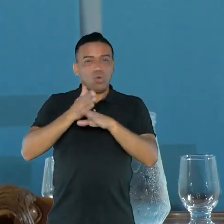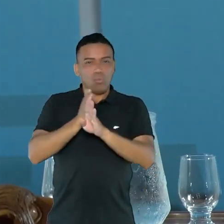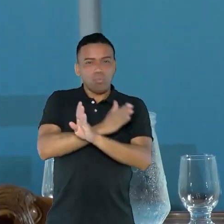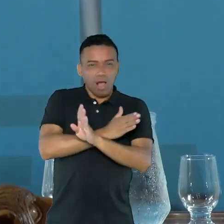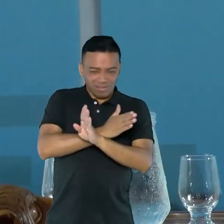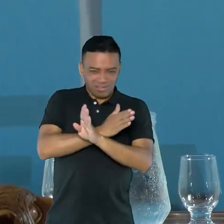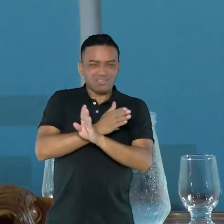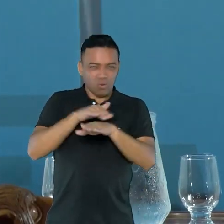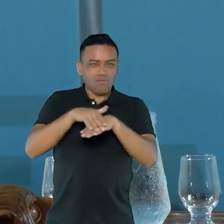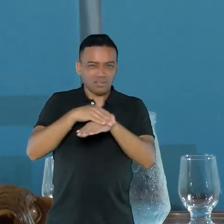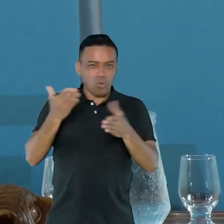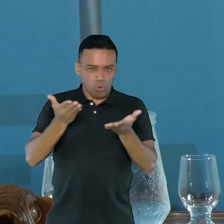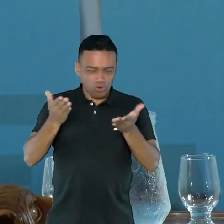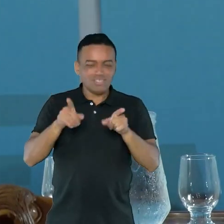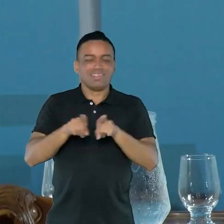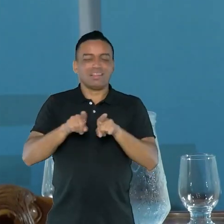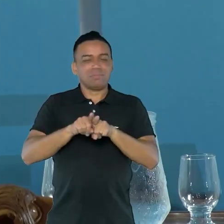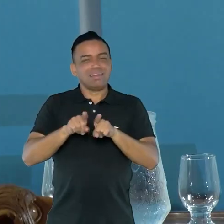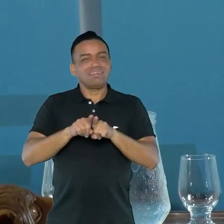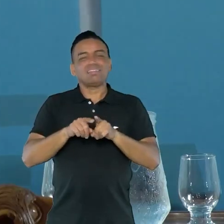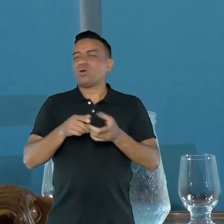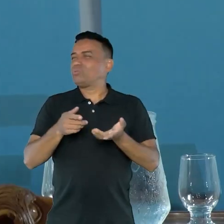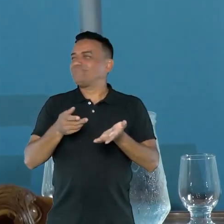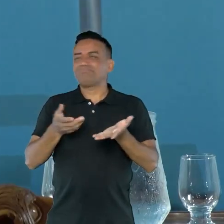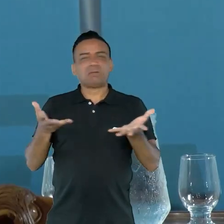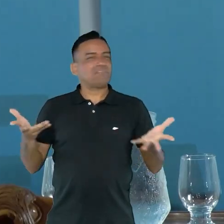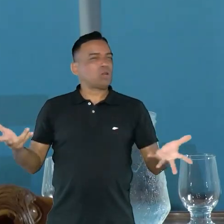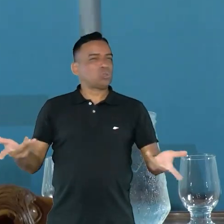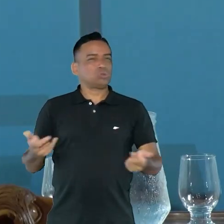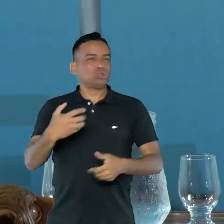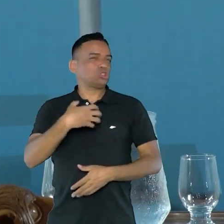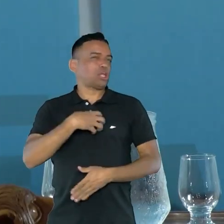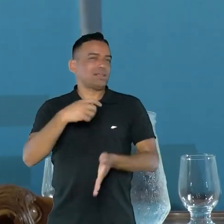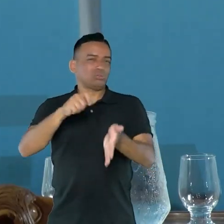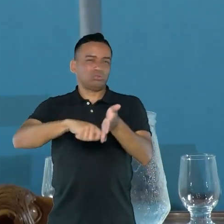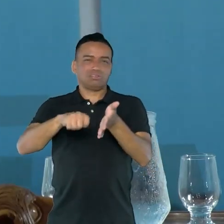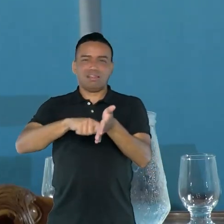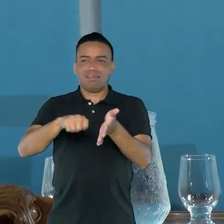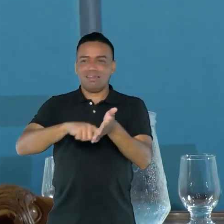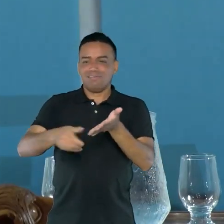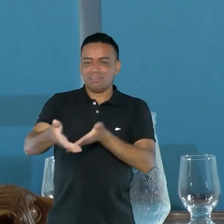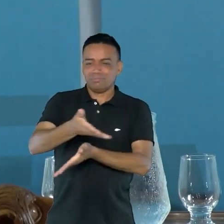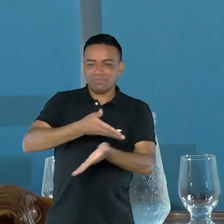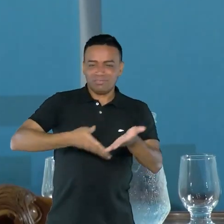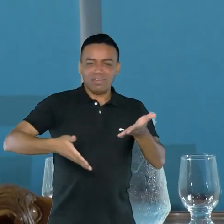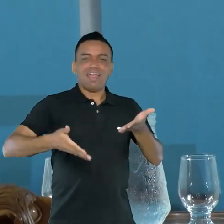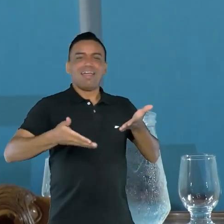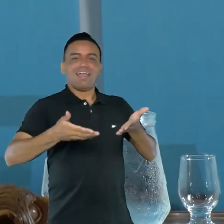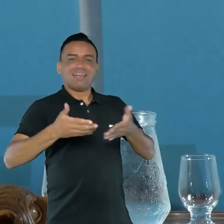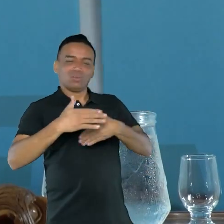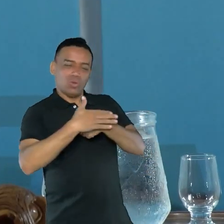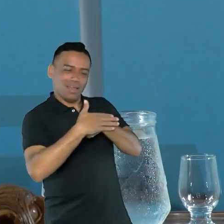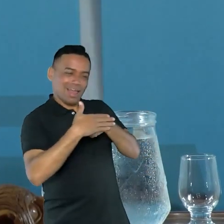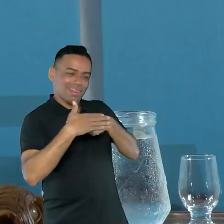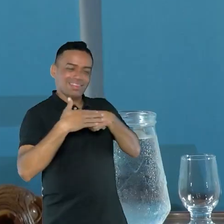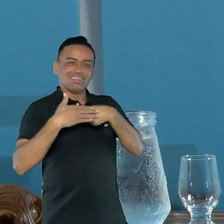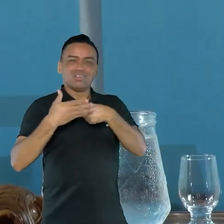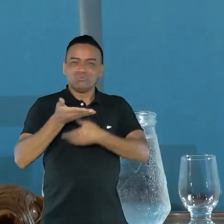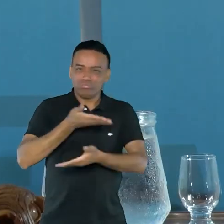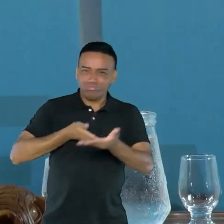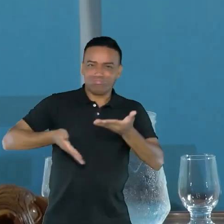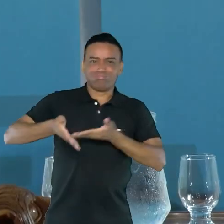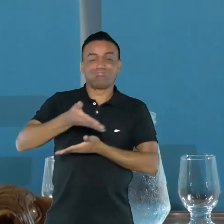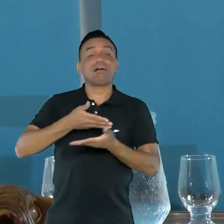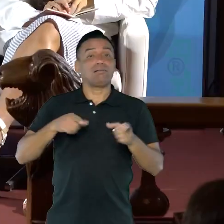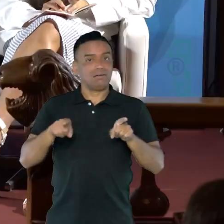hoje e há uma coerência no que escreve, no modo como troca, no afeto e